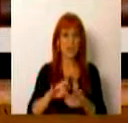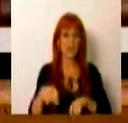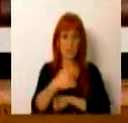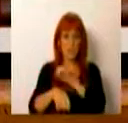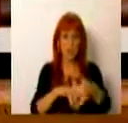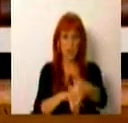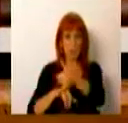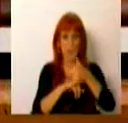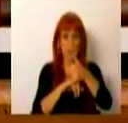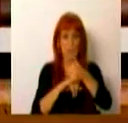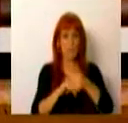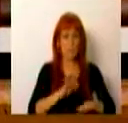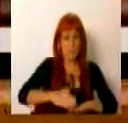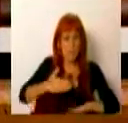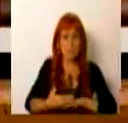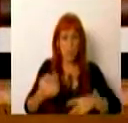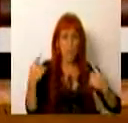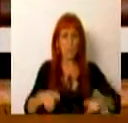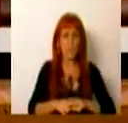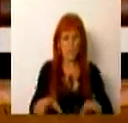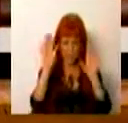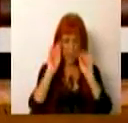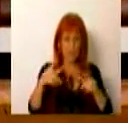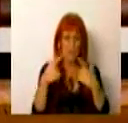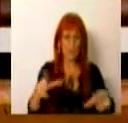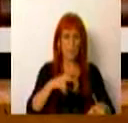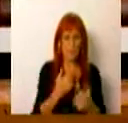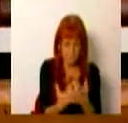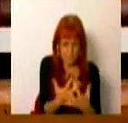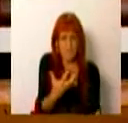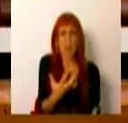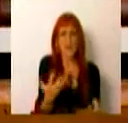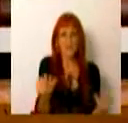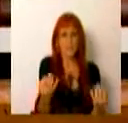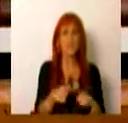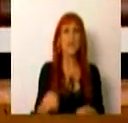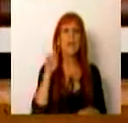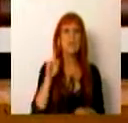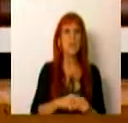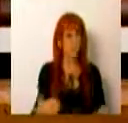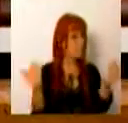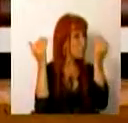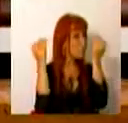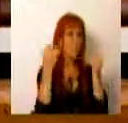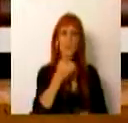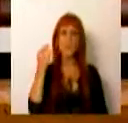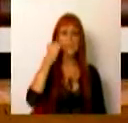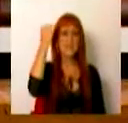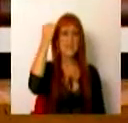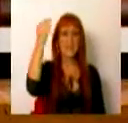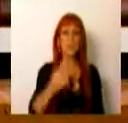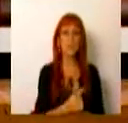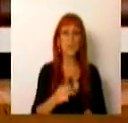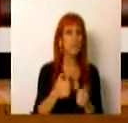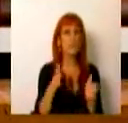movimento associativo foram reforçadas e o ensino do português incrementado. E merecem uma saudação muito especial todos